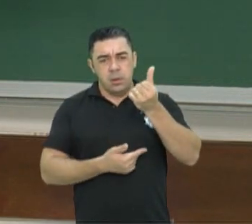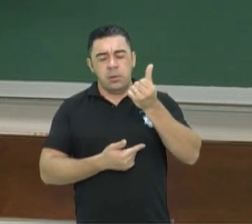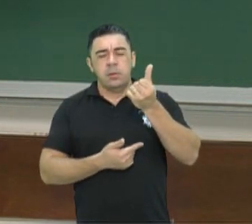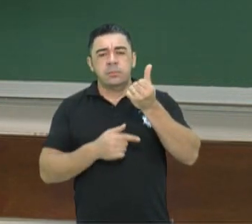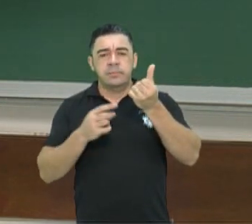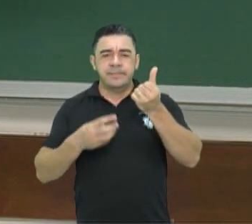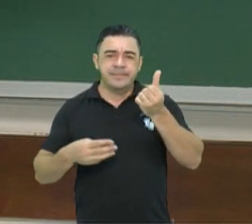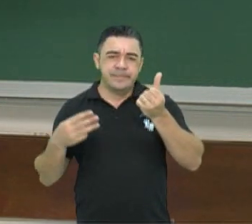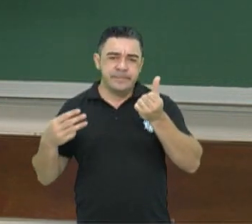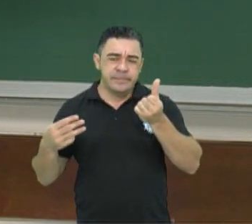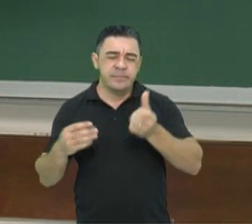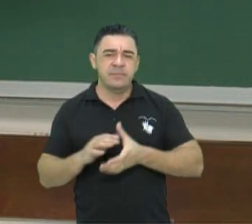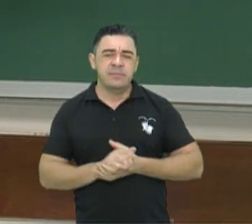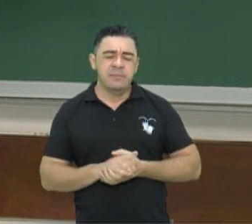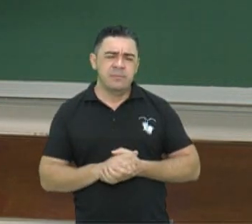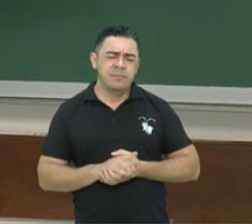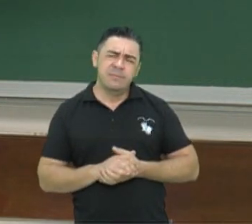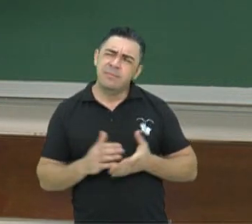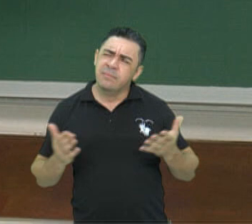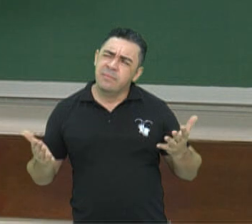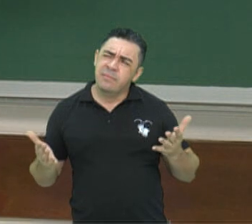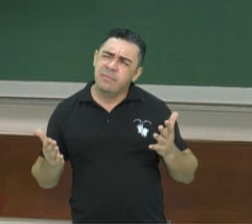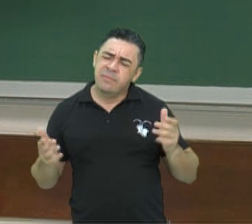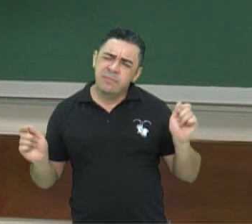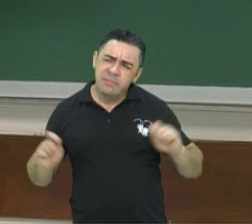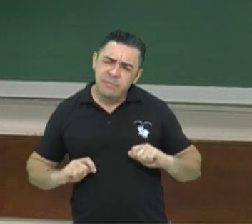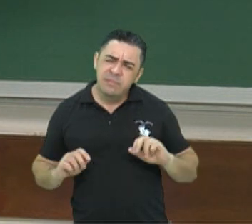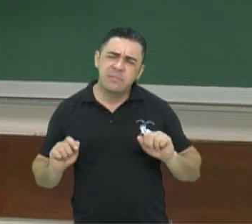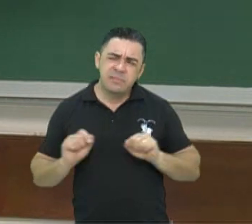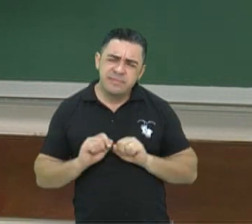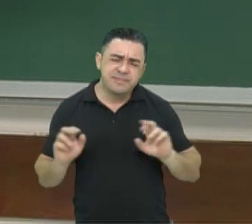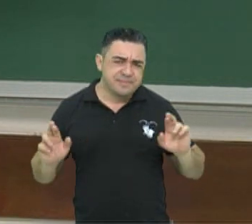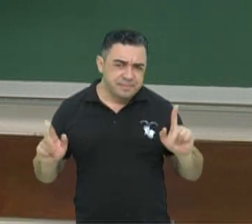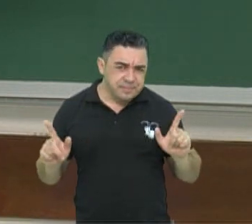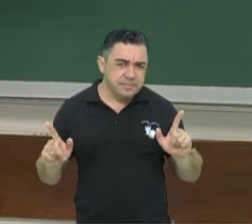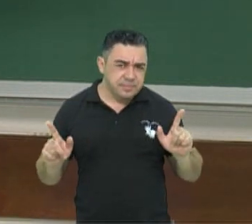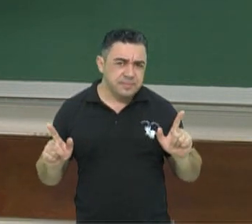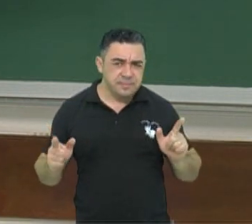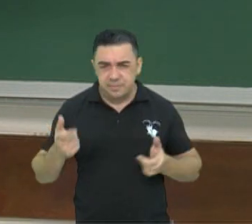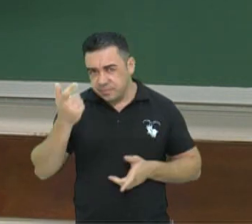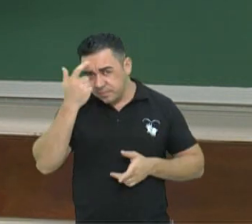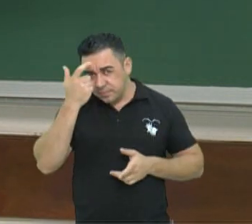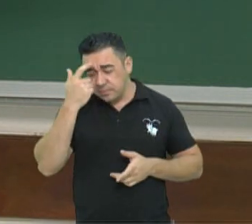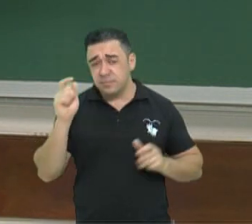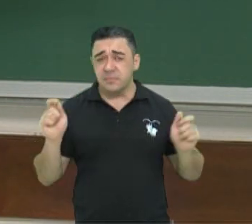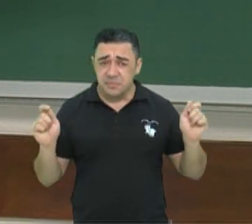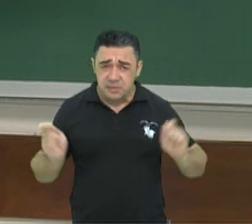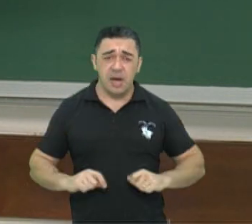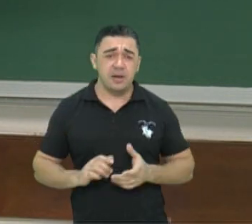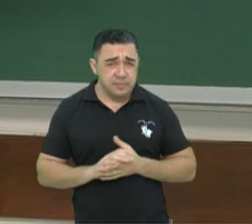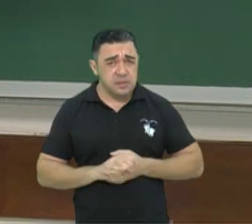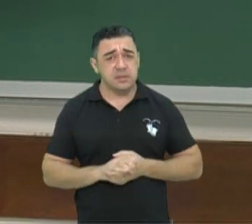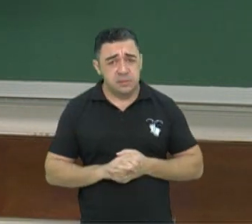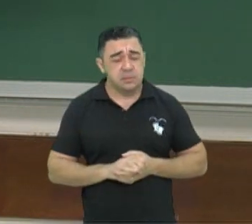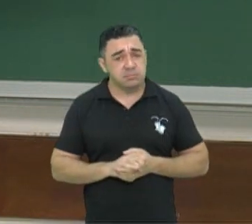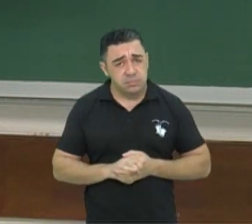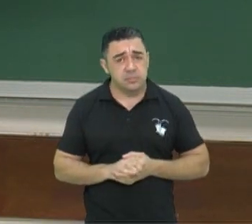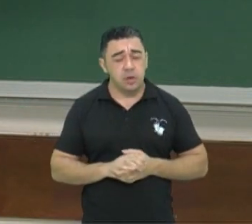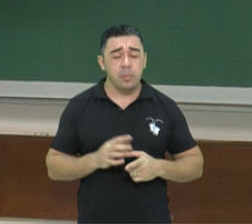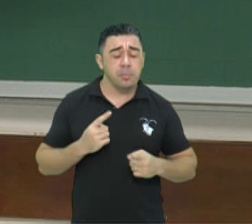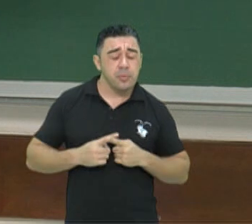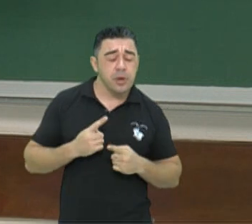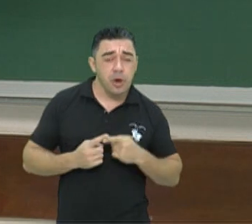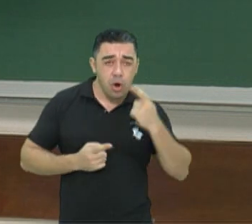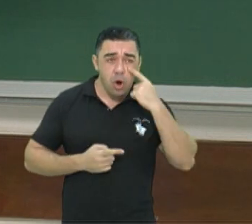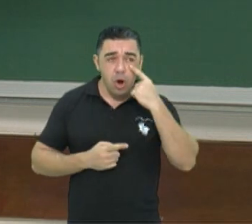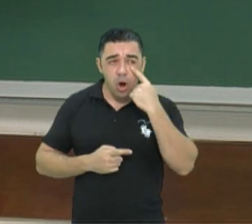é 3. Professor, eu poderia ter feito este cálculo mentalmente? Acredito que sim, né, gente? Porque